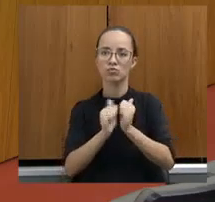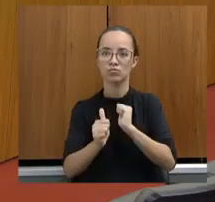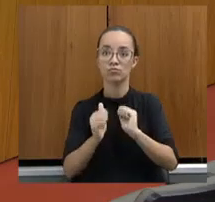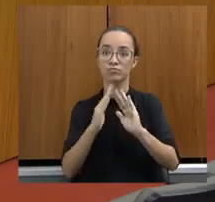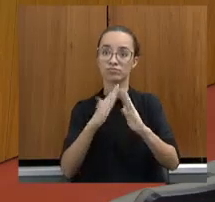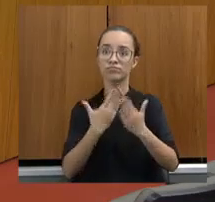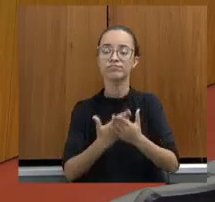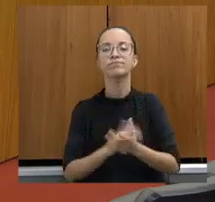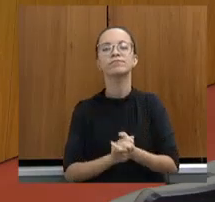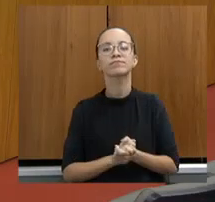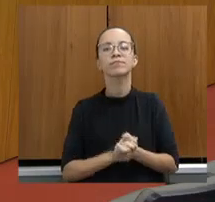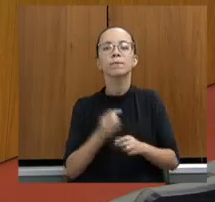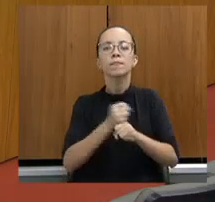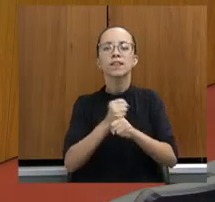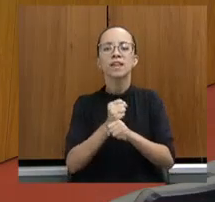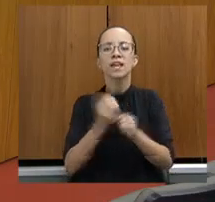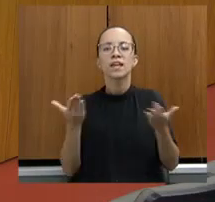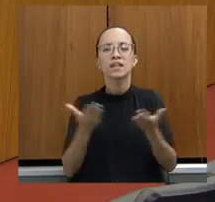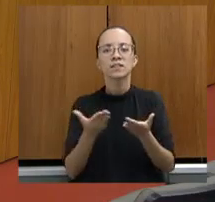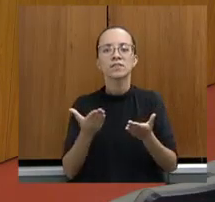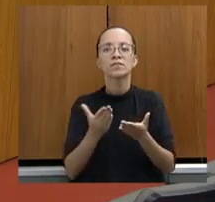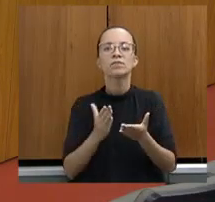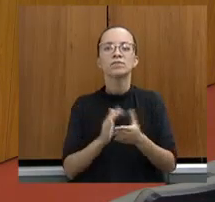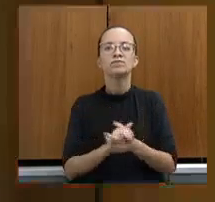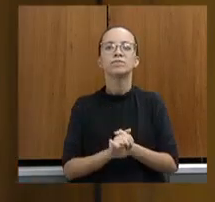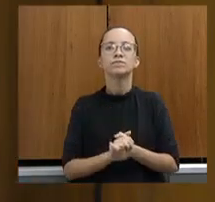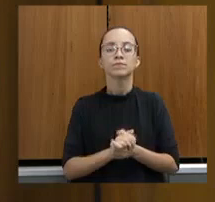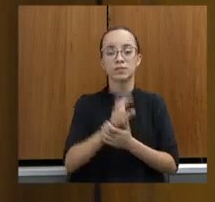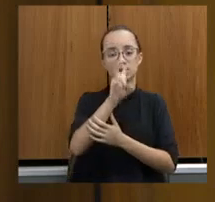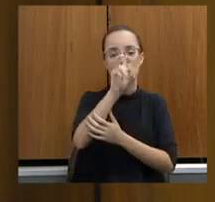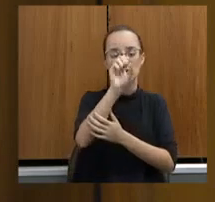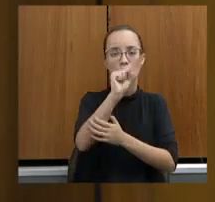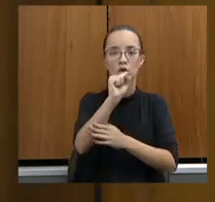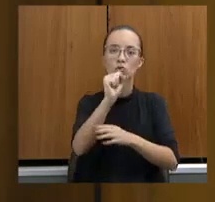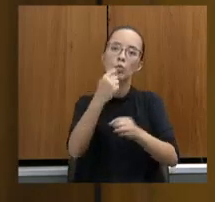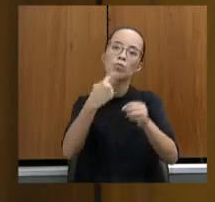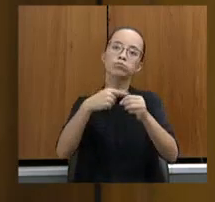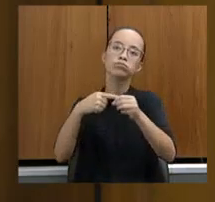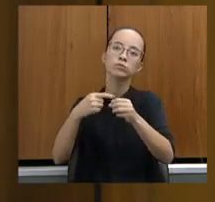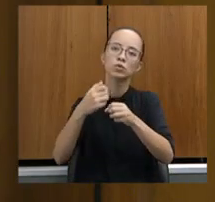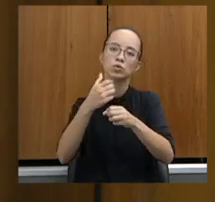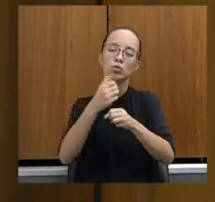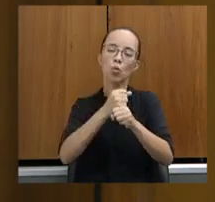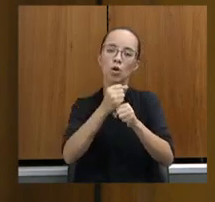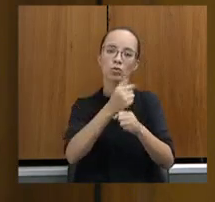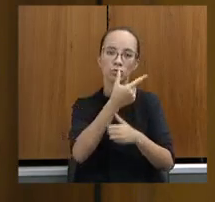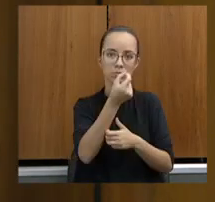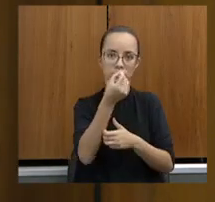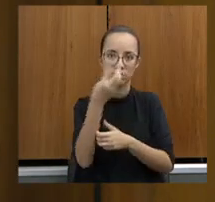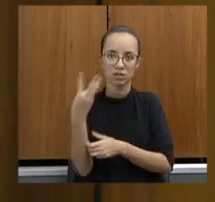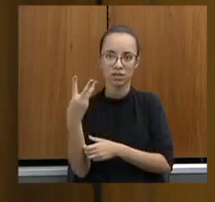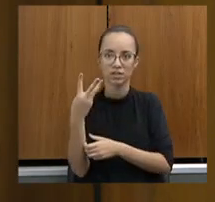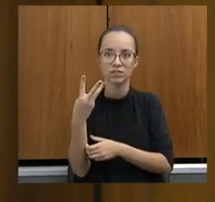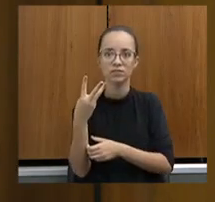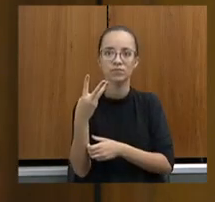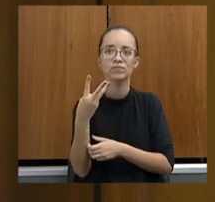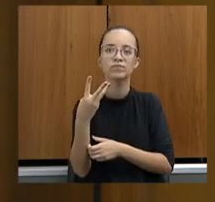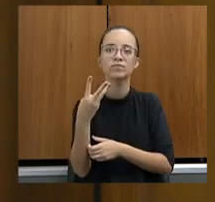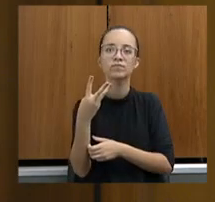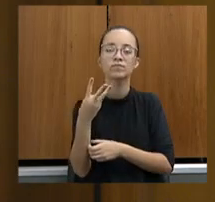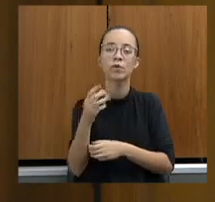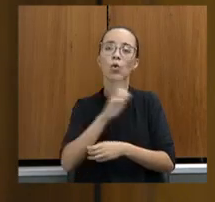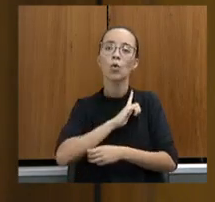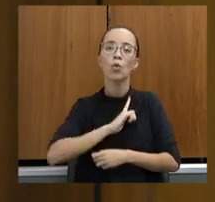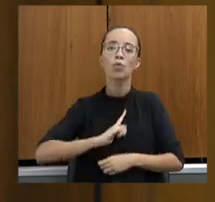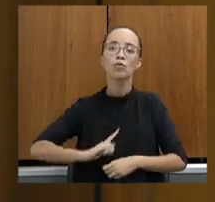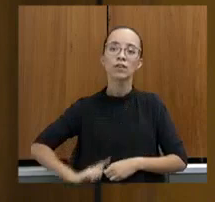o governo fecha eram 58 municípios em 2003 secretário Igor o